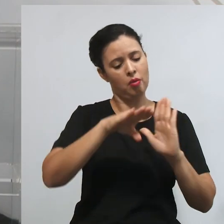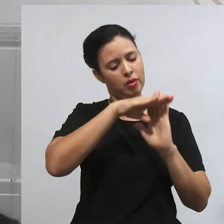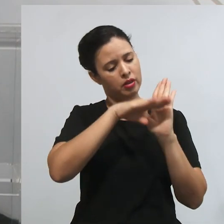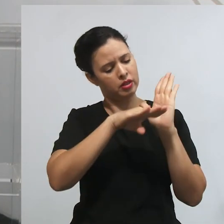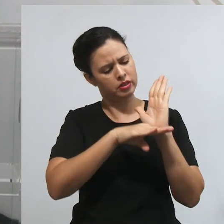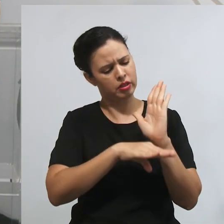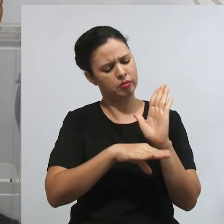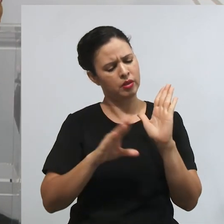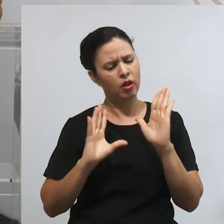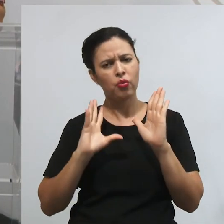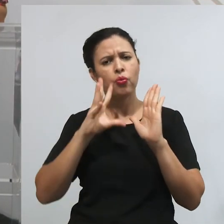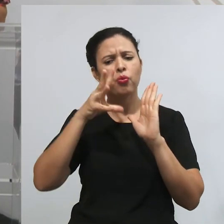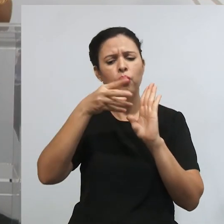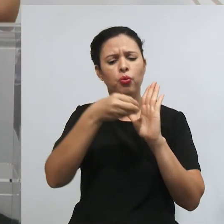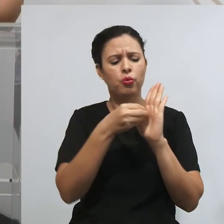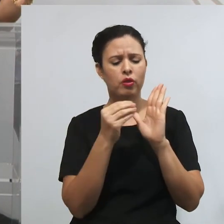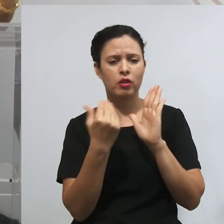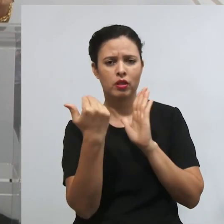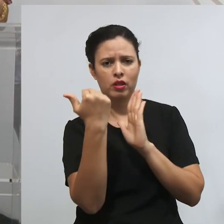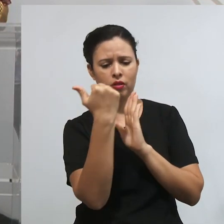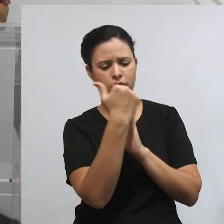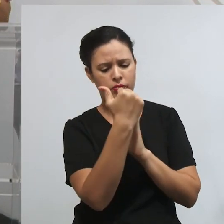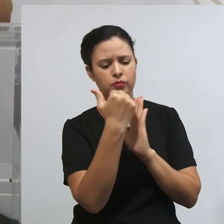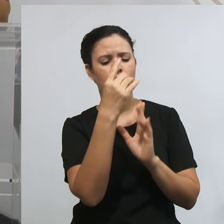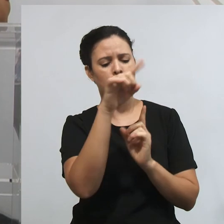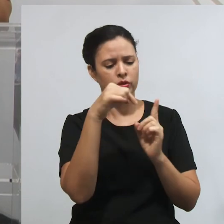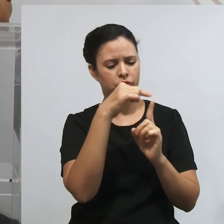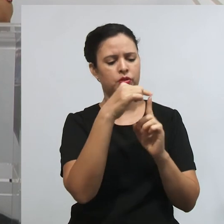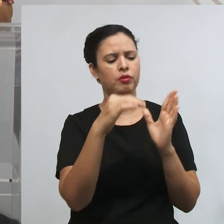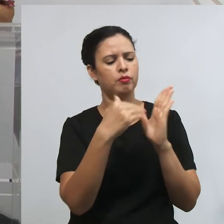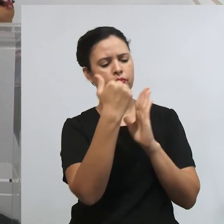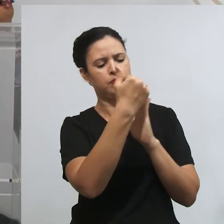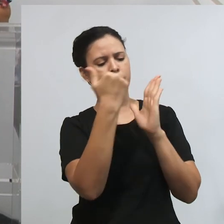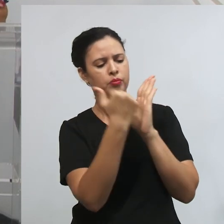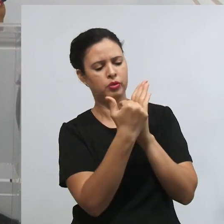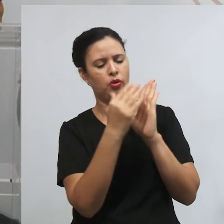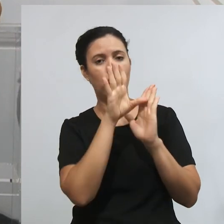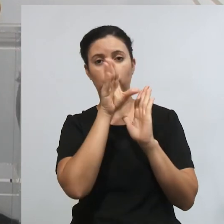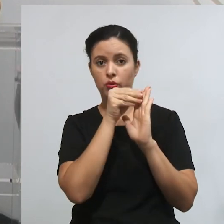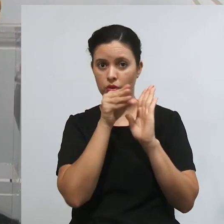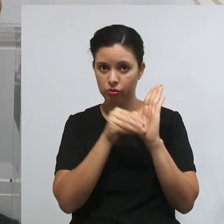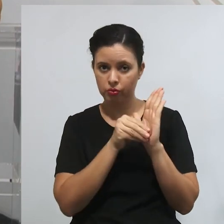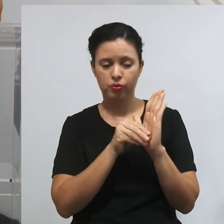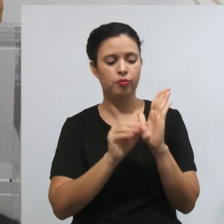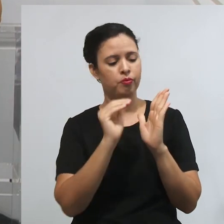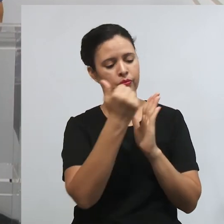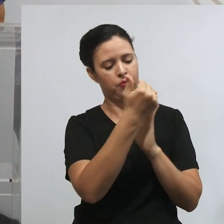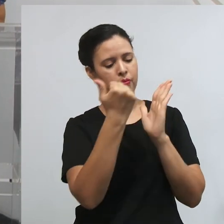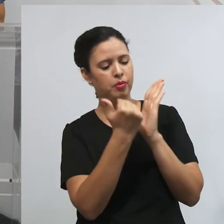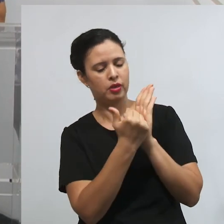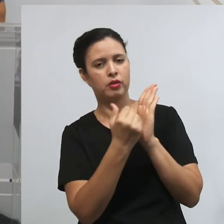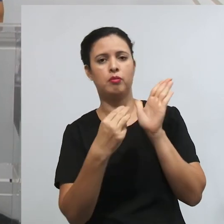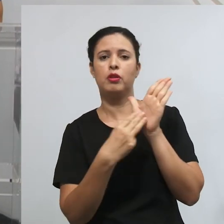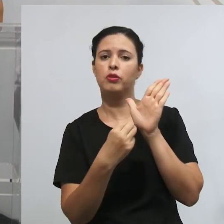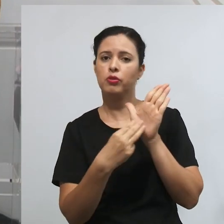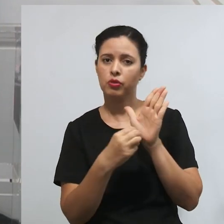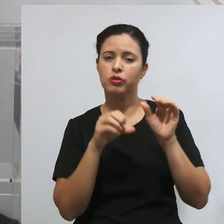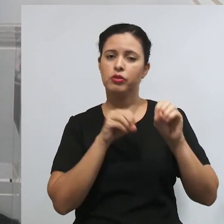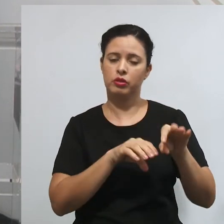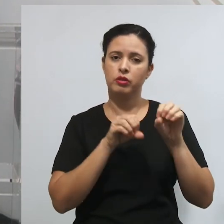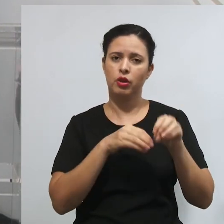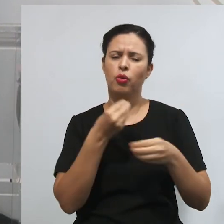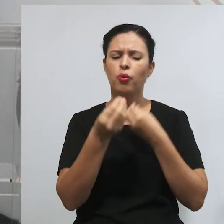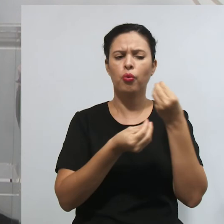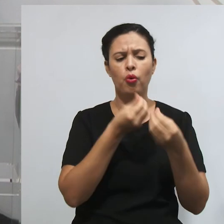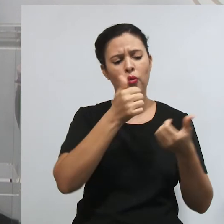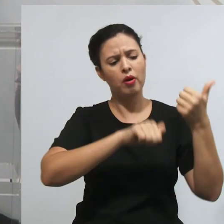planejamento, a gente precisa ter nesse planejamento objetivos, conteúdos, metodologias de ensino, como que eu